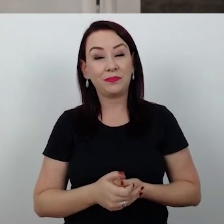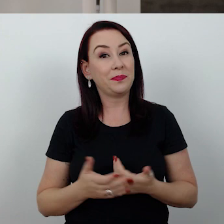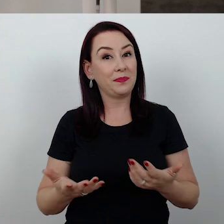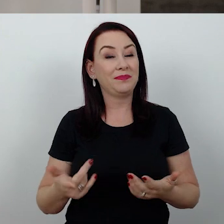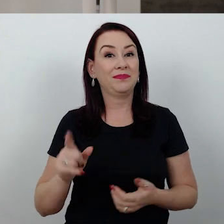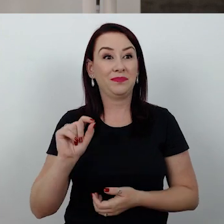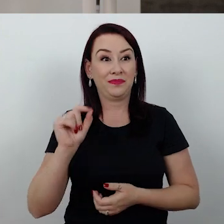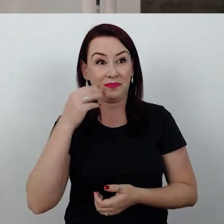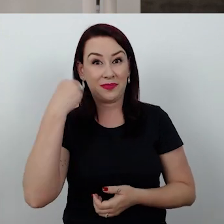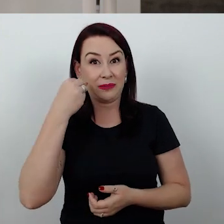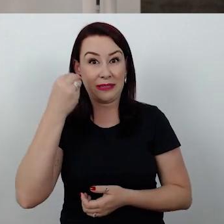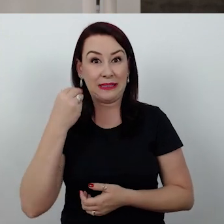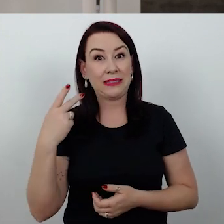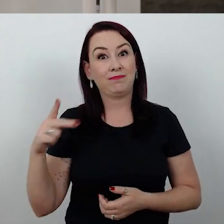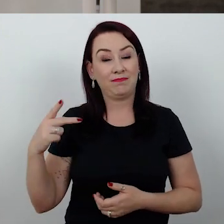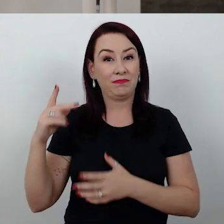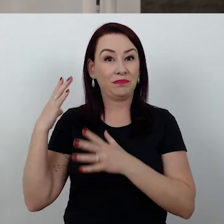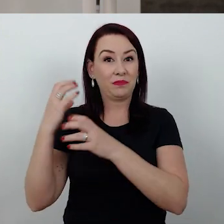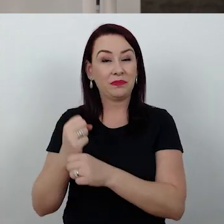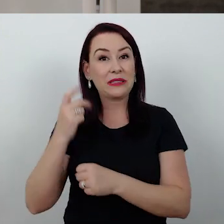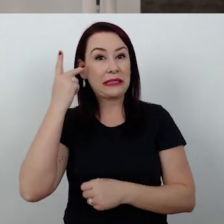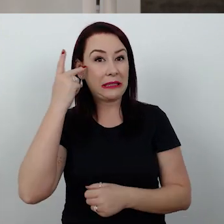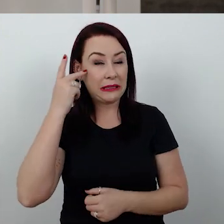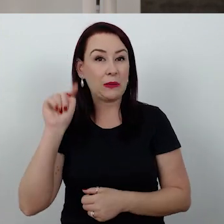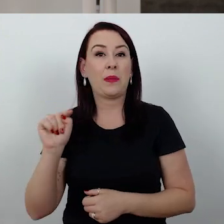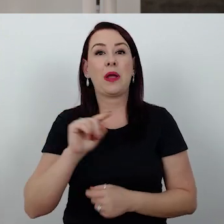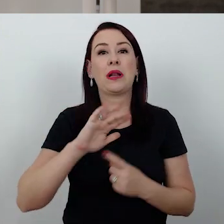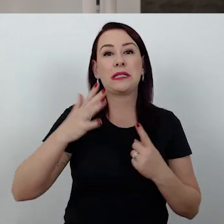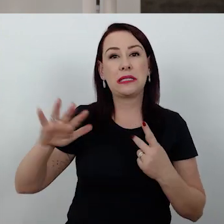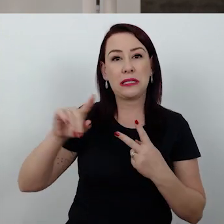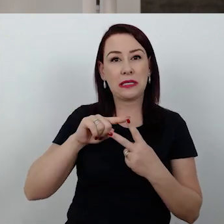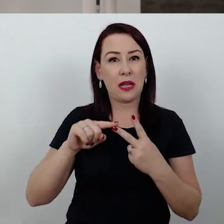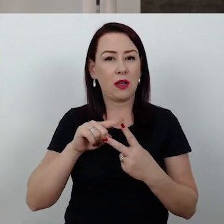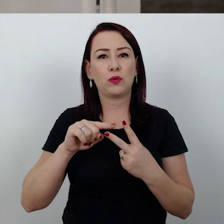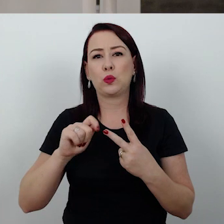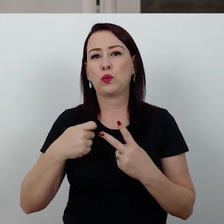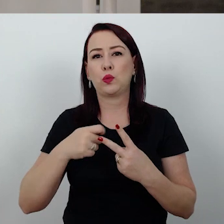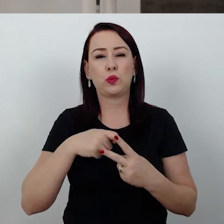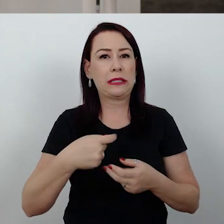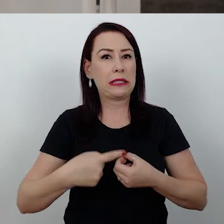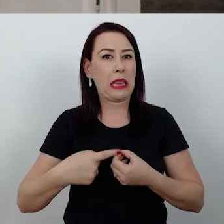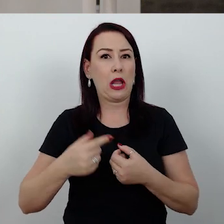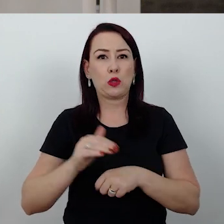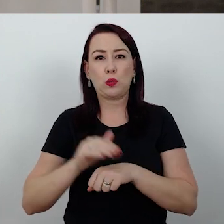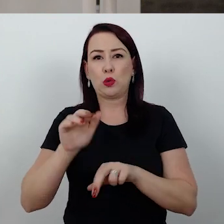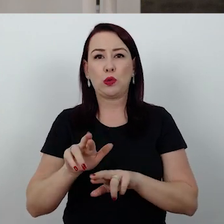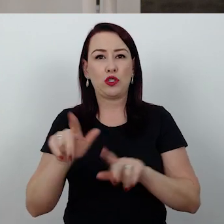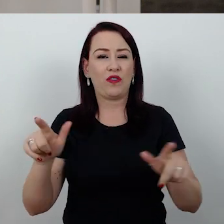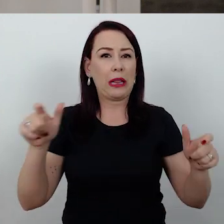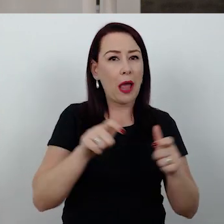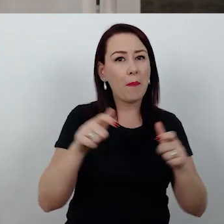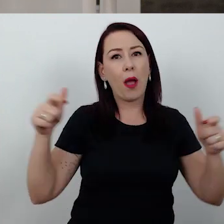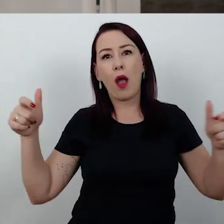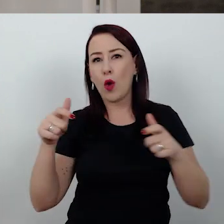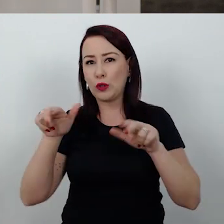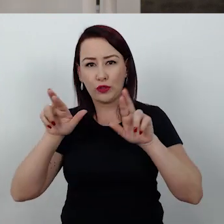Assim, as experiências que eu tive, né, Santos e São Paulo, são cidades muito diferentes, né, no tamanho, em